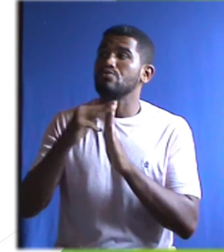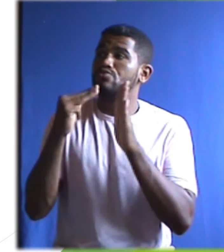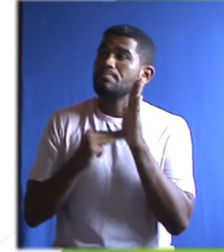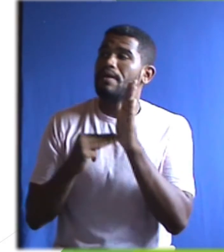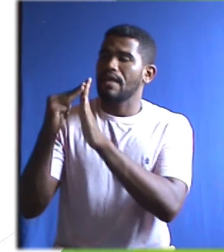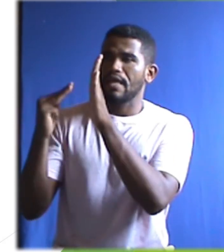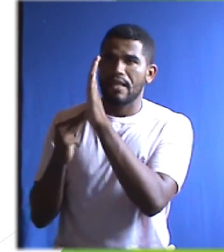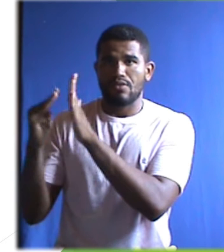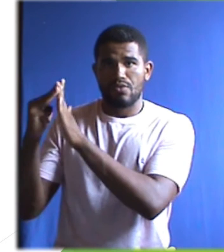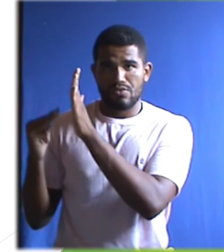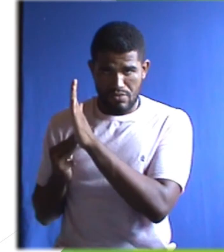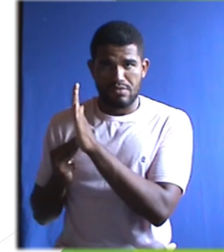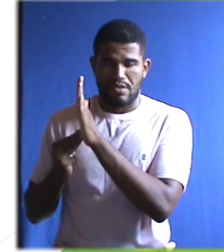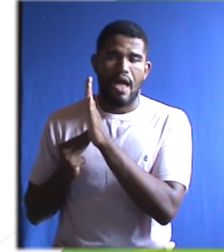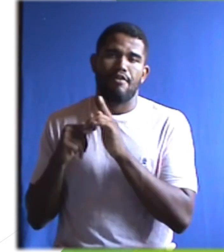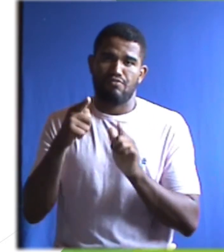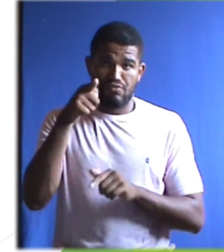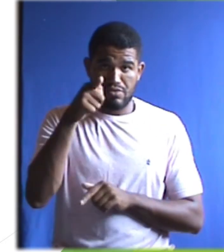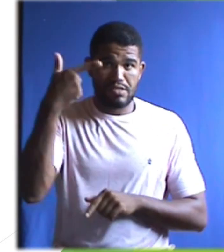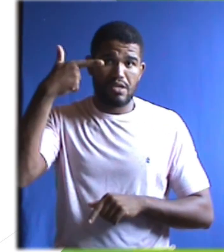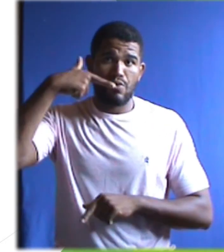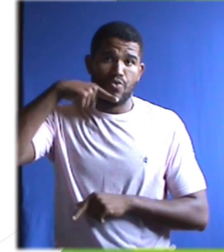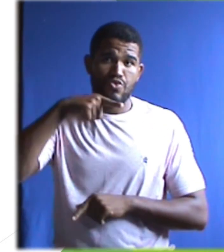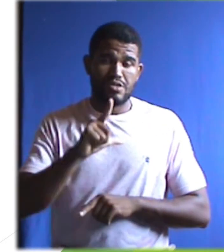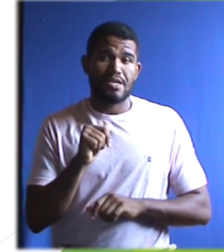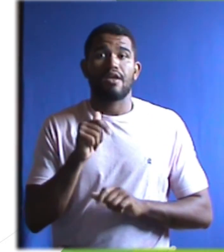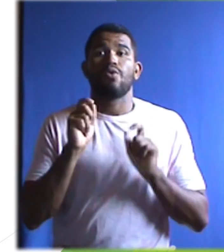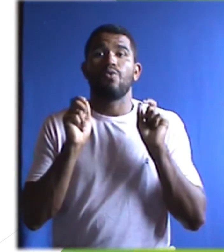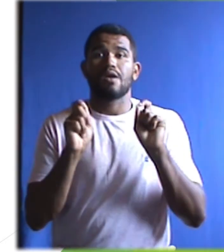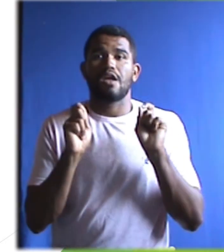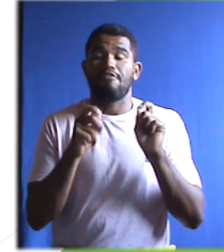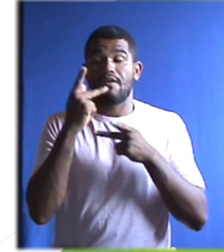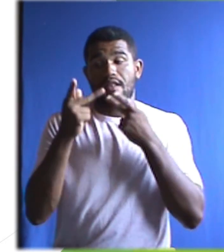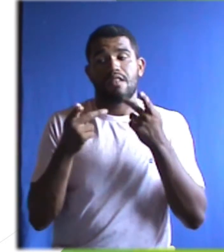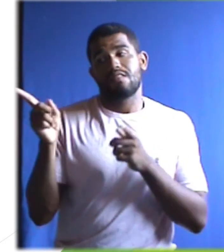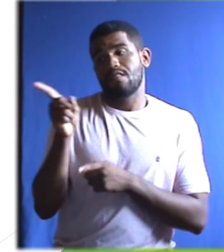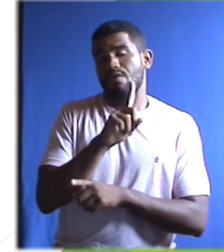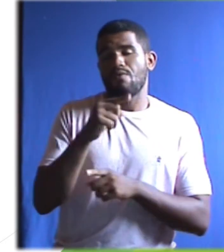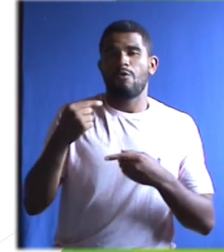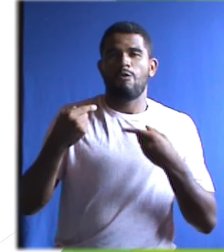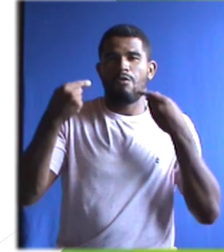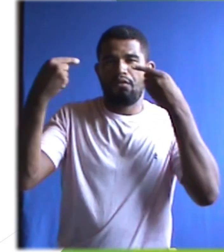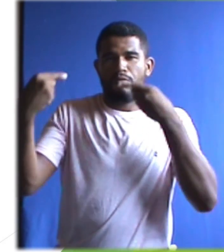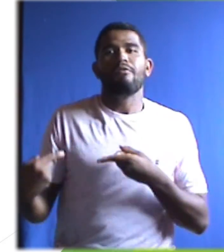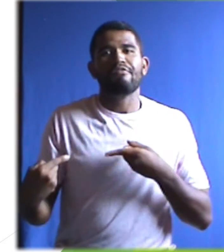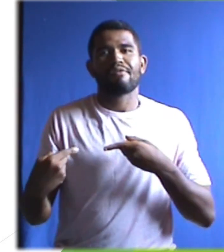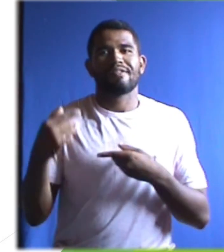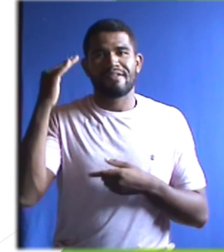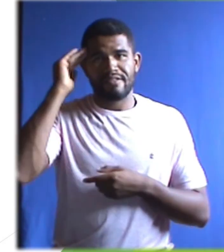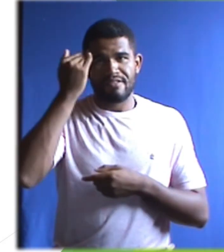está utilizando, quais são os outros métodos pregados, por que você está utilizando aqui este